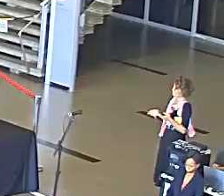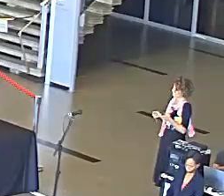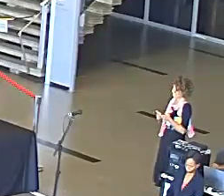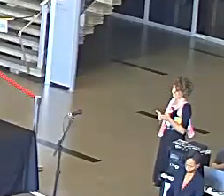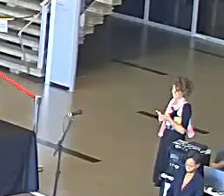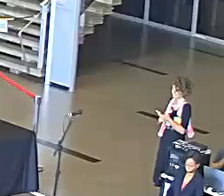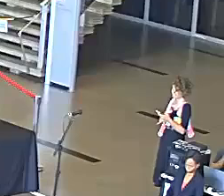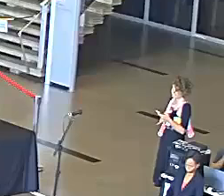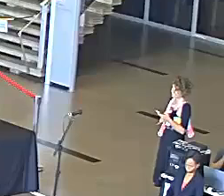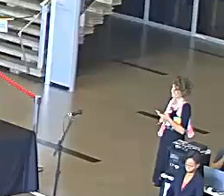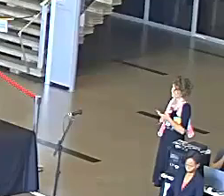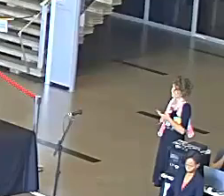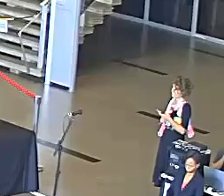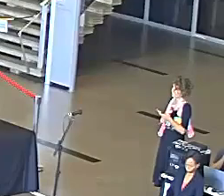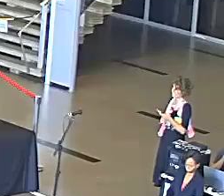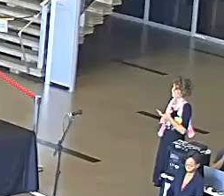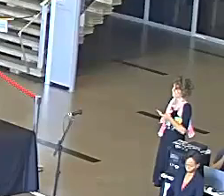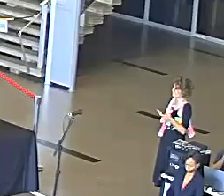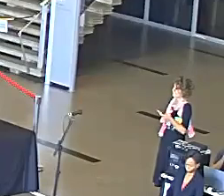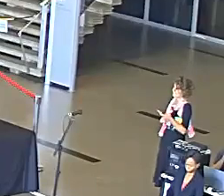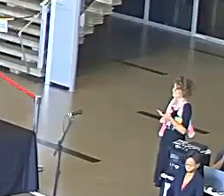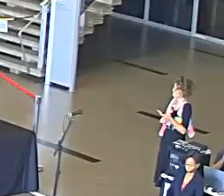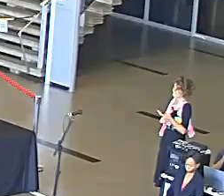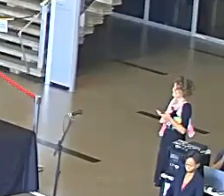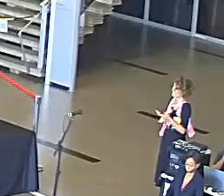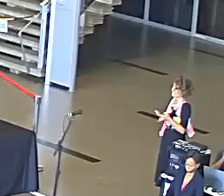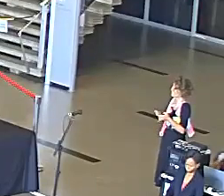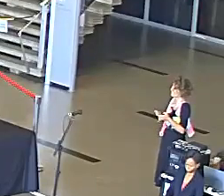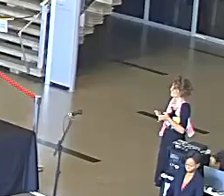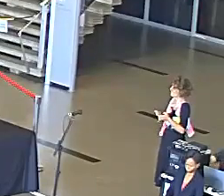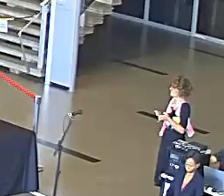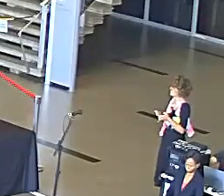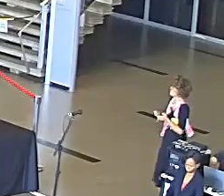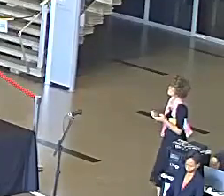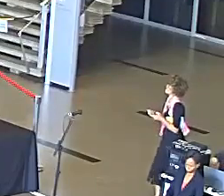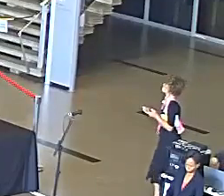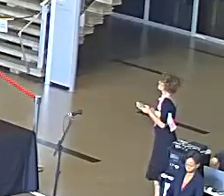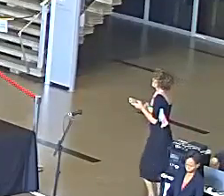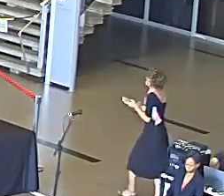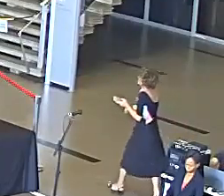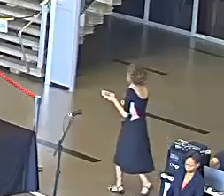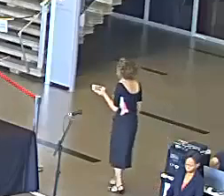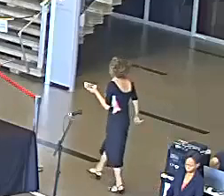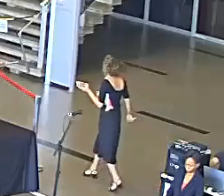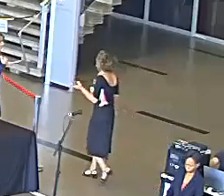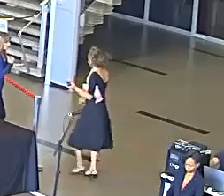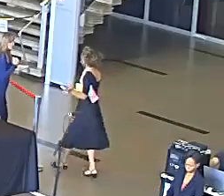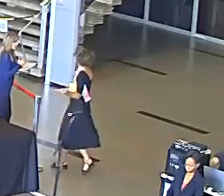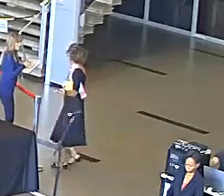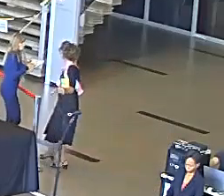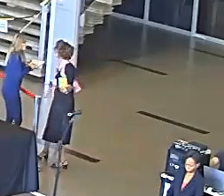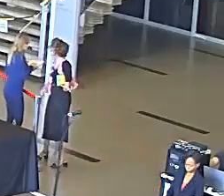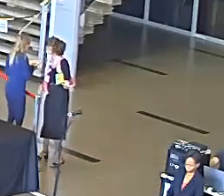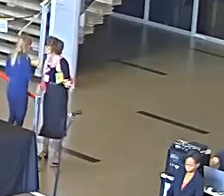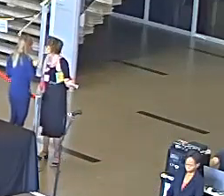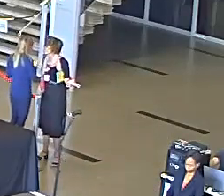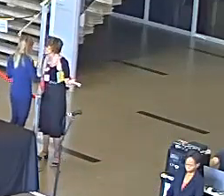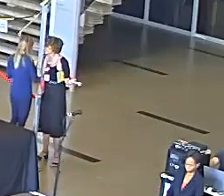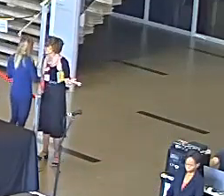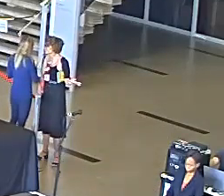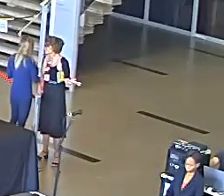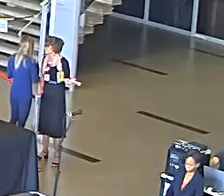com deficiência de Santos do mon da cidade Santos do mon e Presidente do Conselho Municipal da pessoa com deficiência da mesma